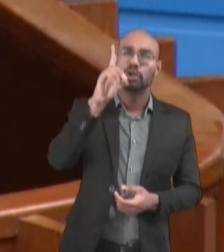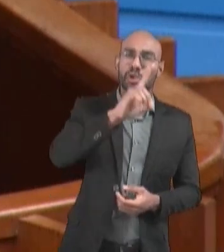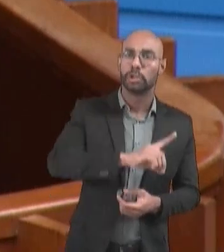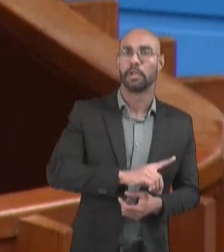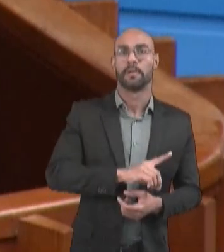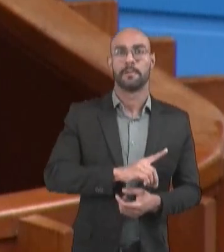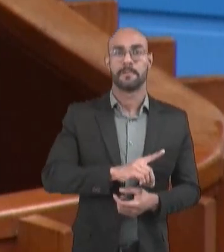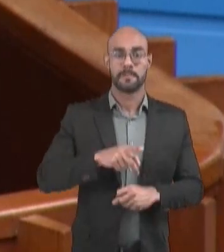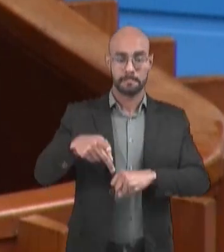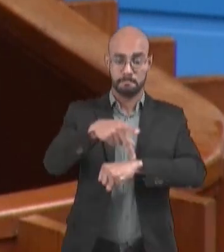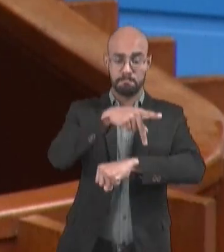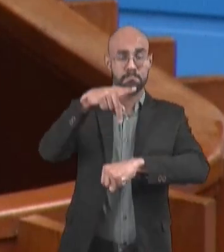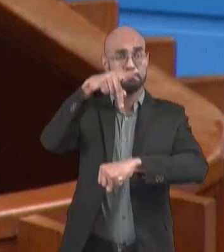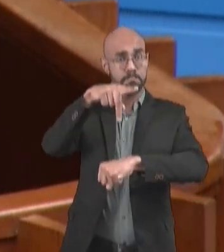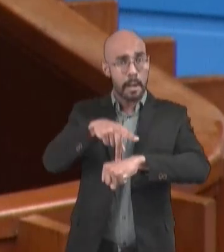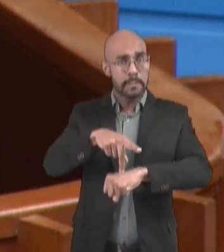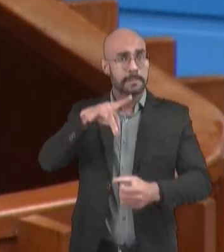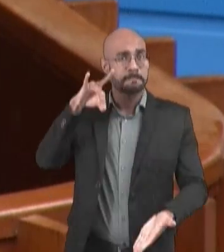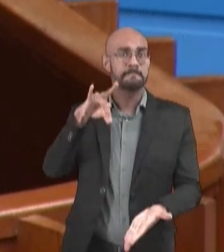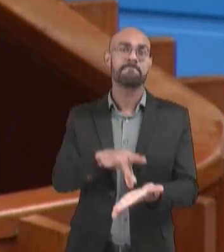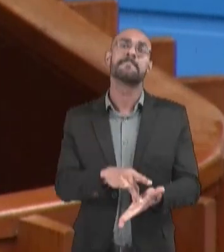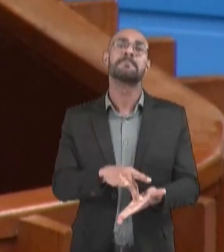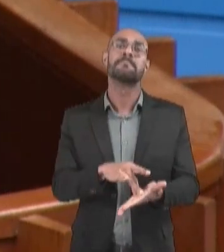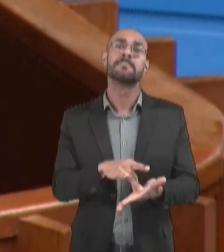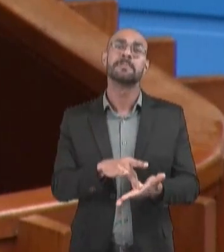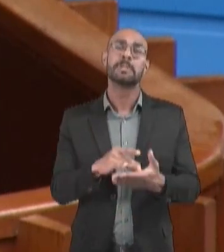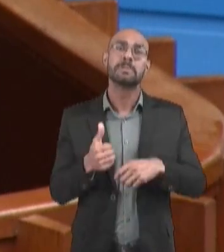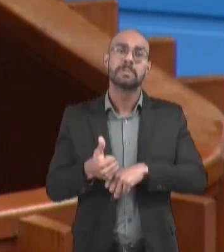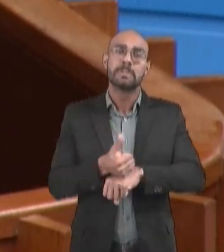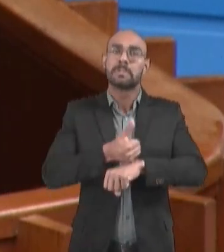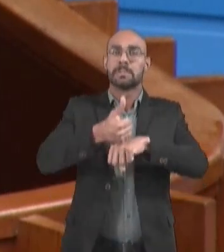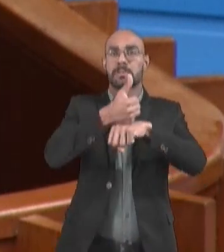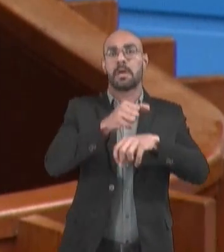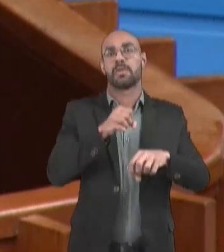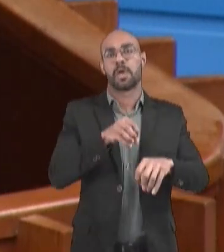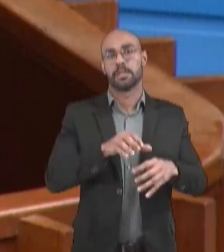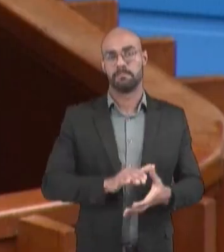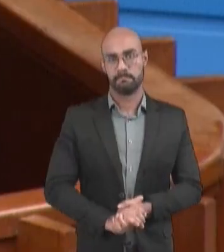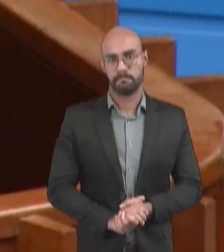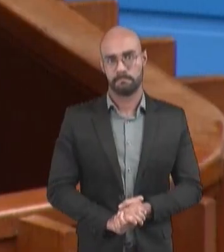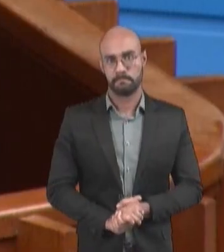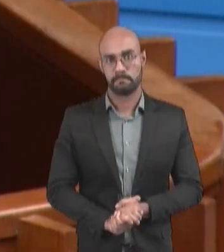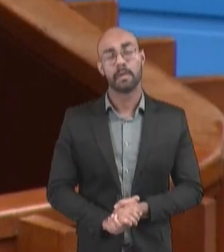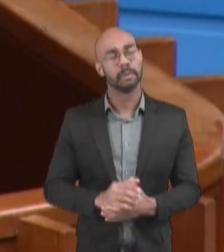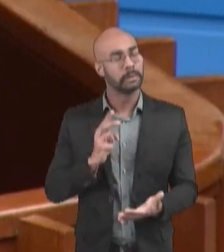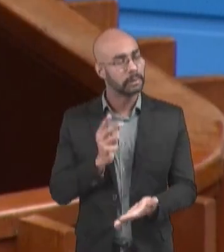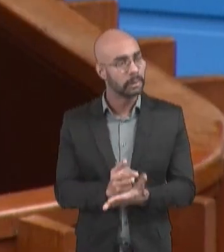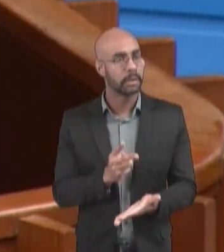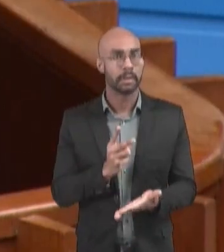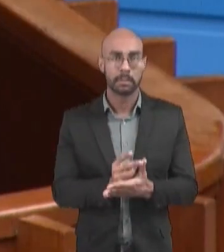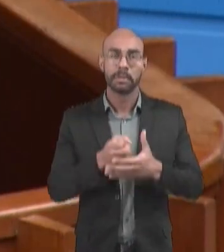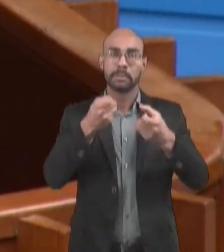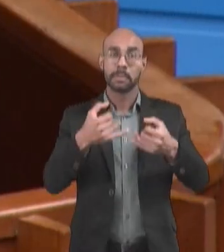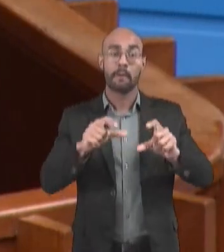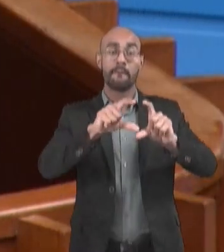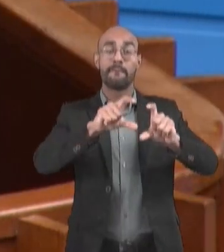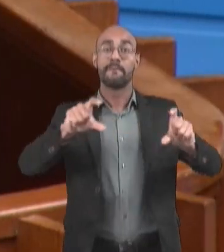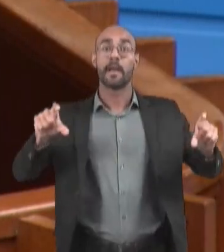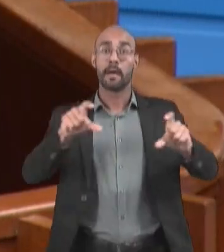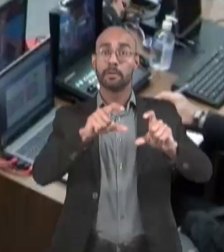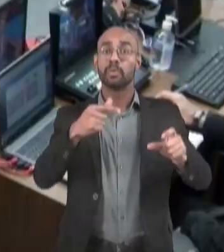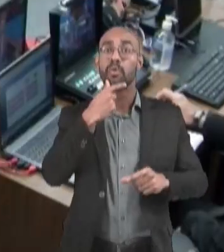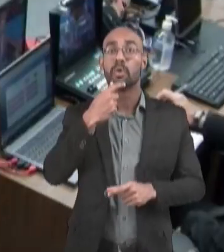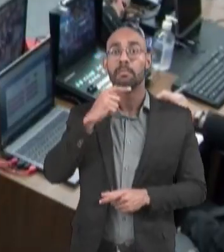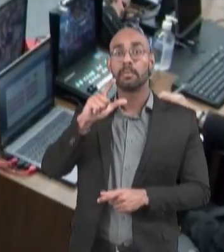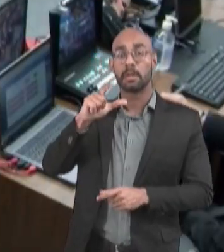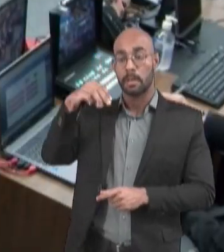país efetivamente coloque a educação no lugar de destaque. Eu sempre digo aqui de forma redundante a frase de